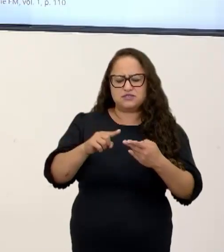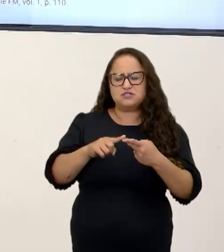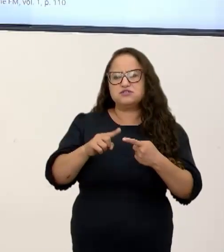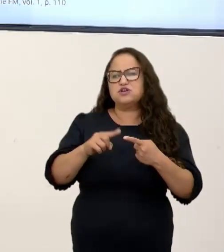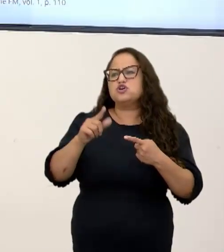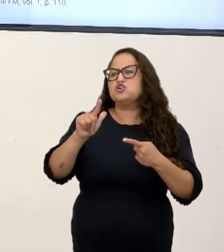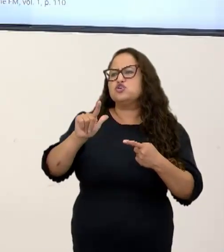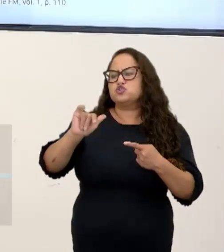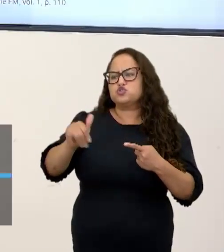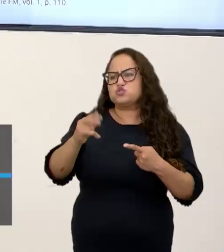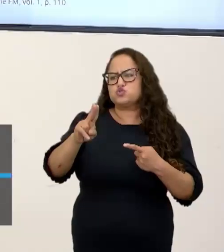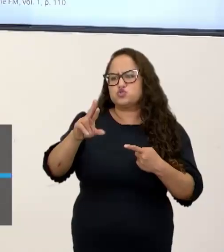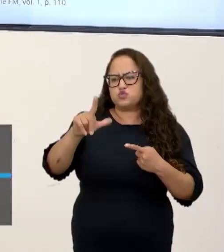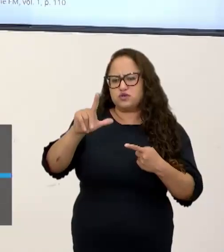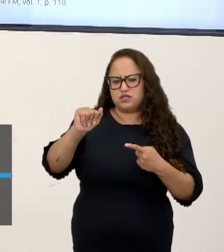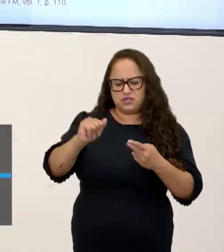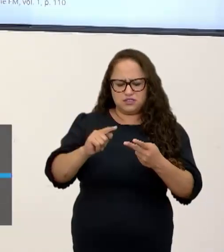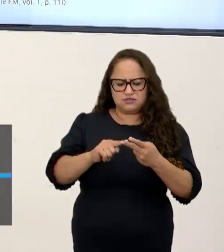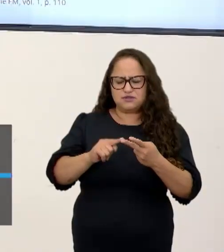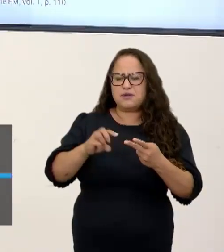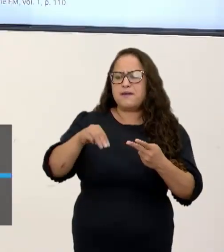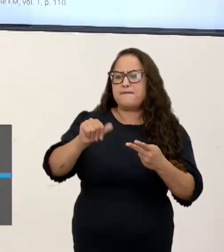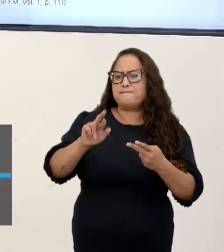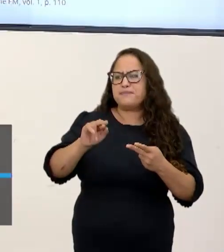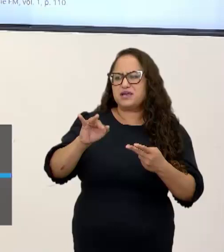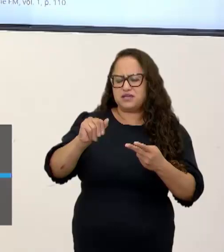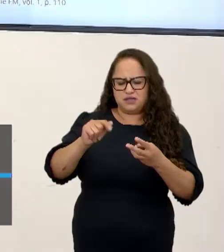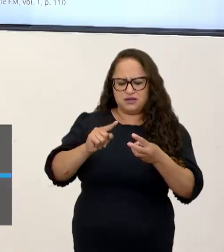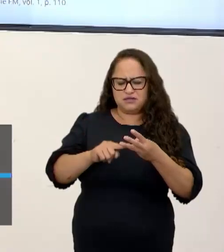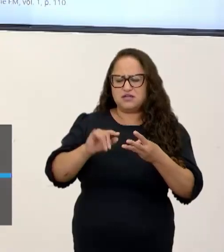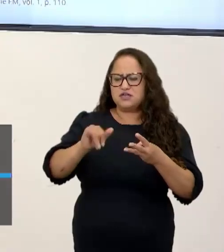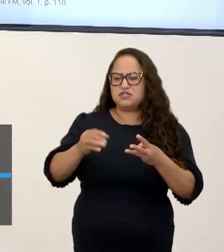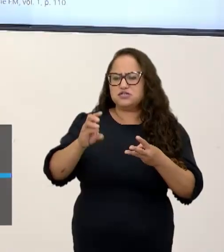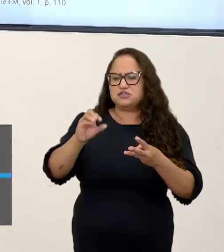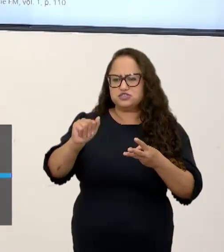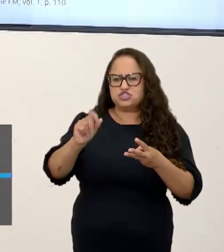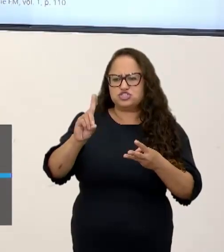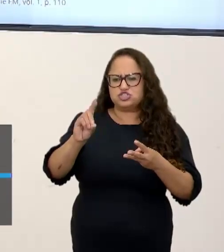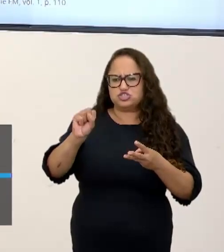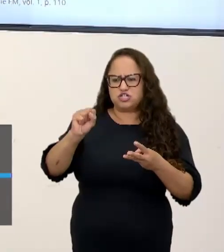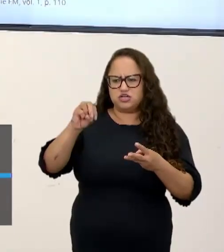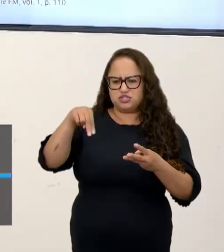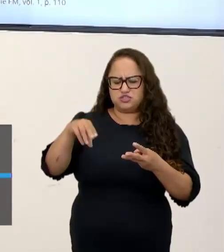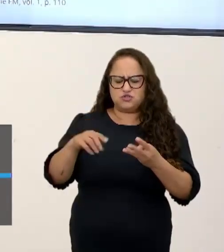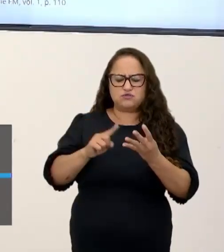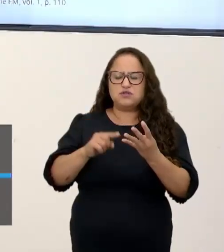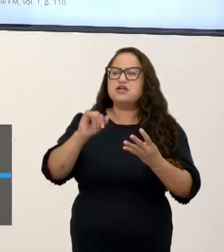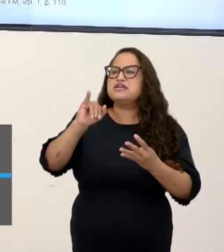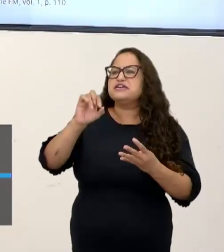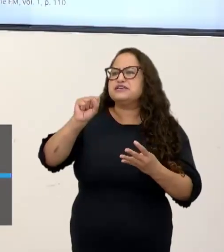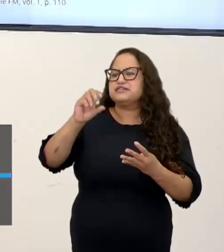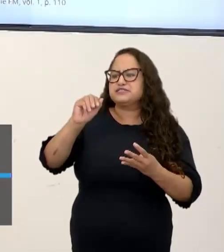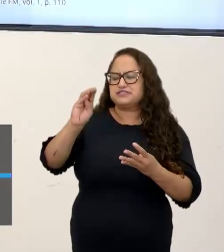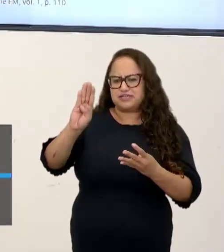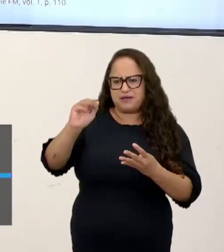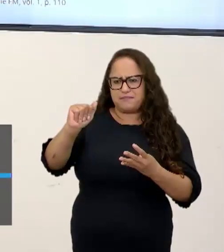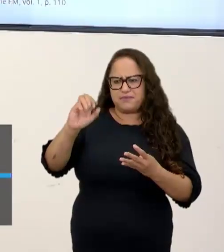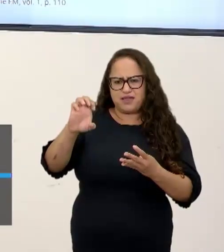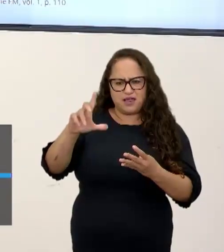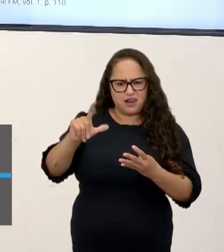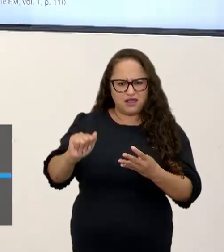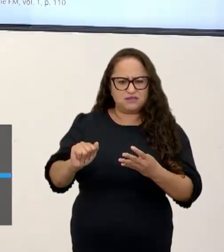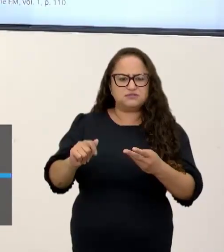participando, Sara, Maria Eduarda, Cauê, Sabrina, Jadson, Isabela, Gustavo,